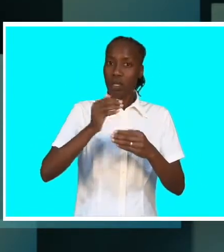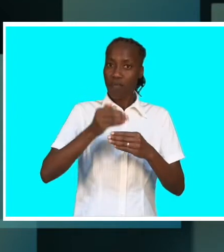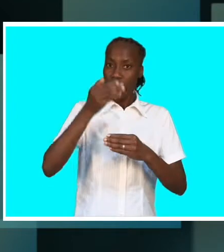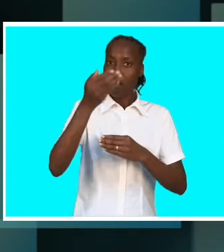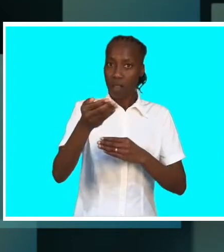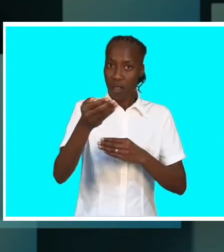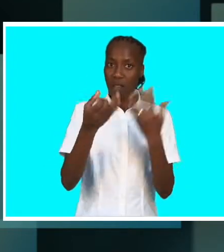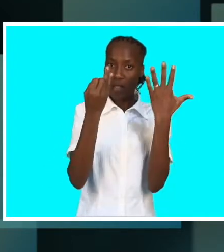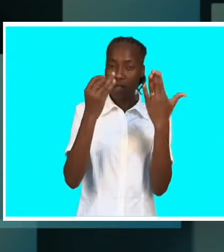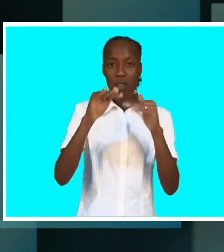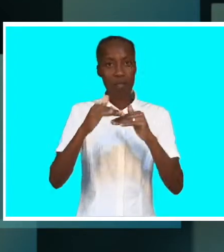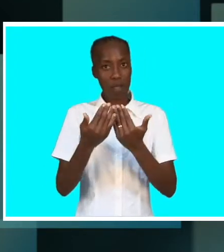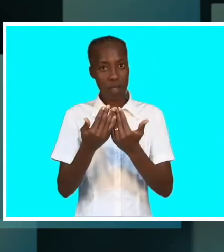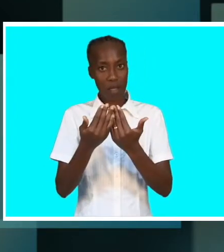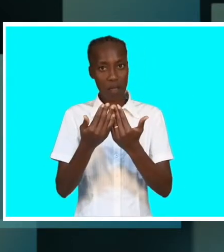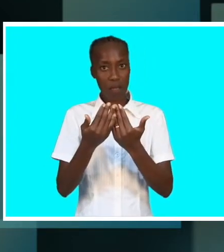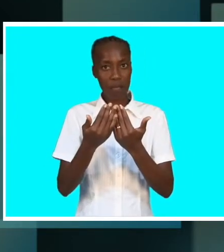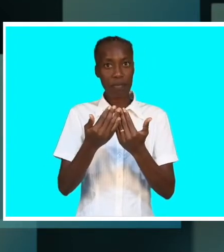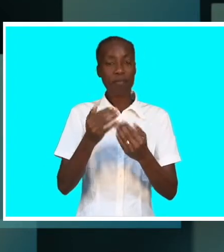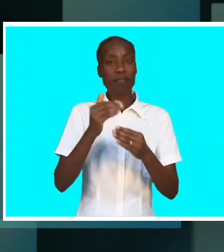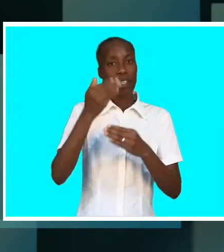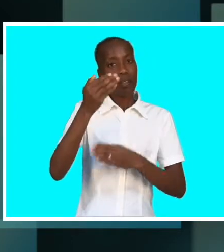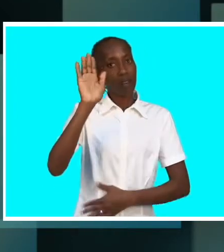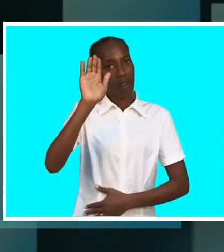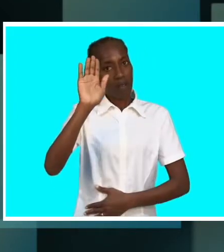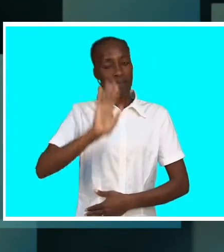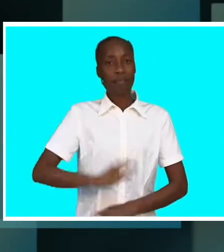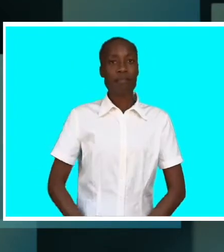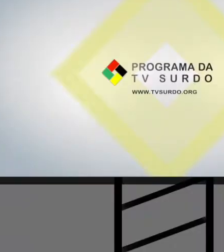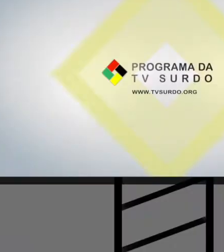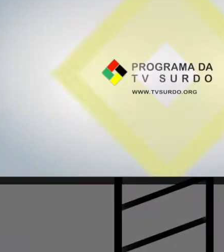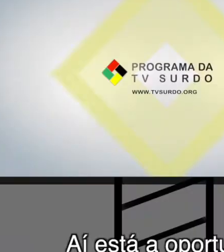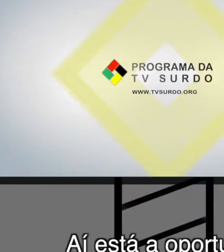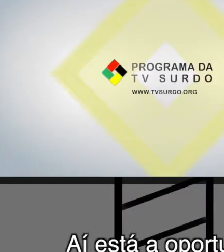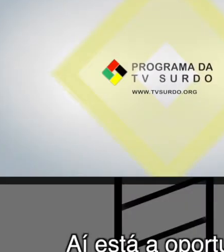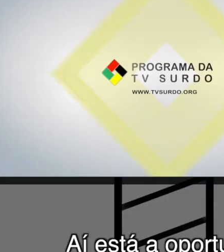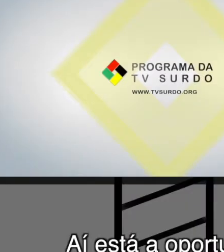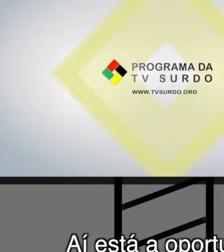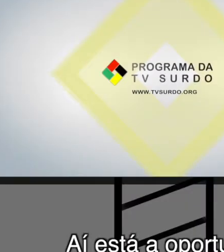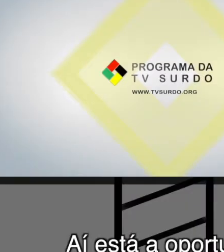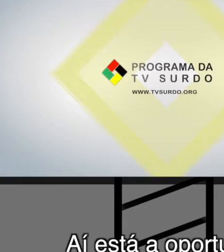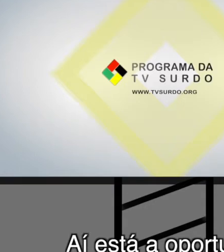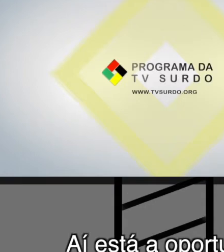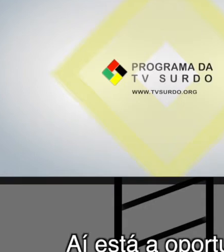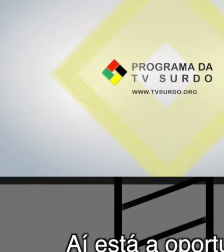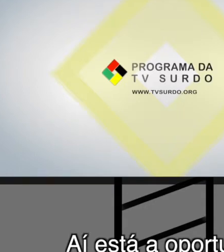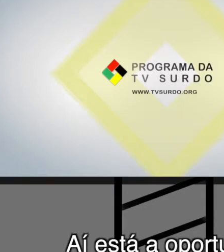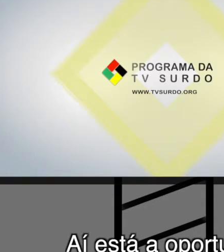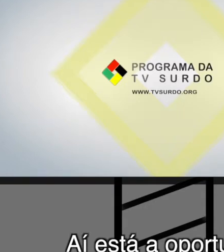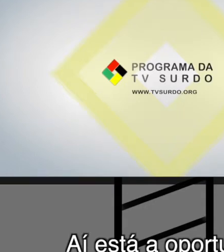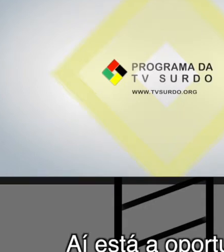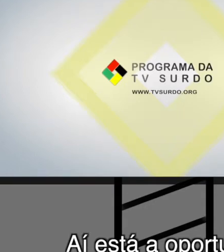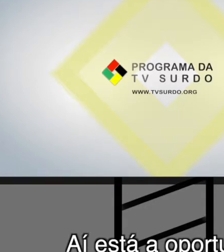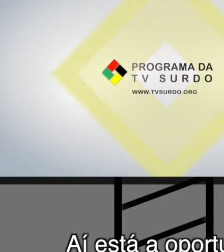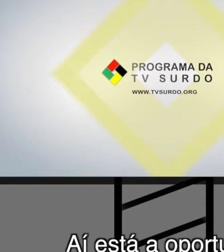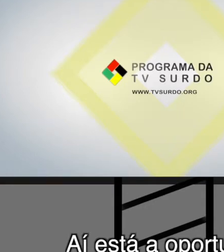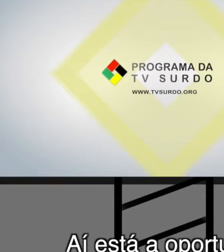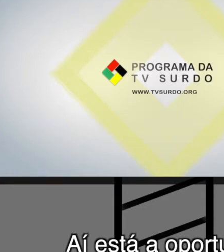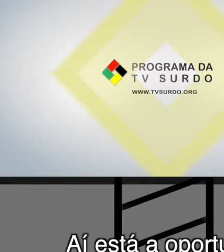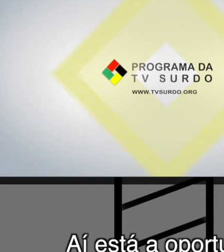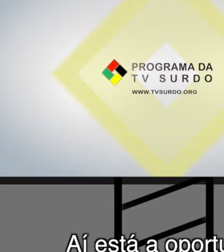Voltamos daqui a 7 dias. Até lá. Aí está a oportunidade para a população